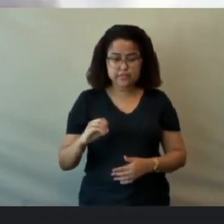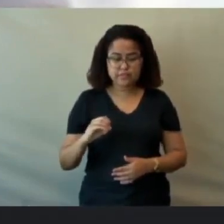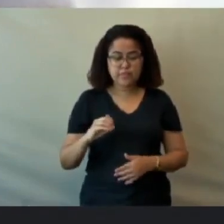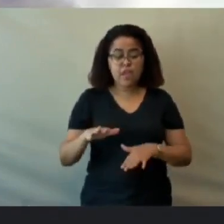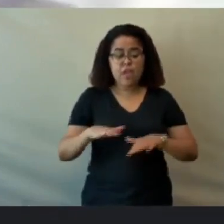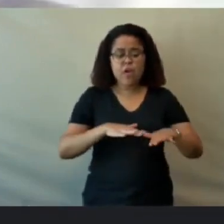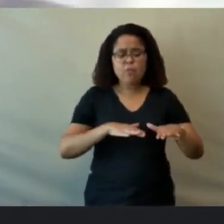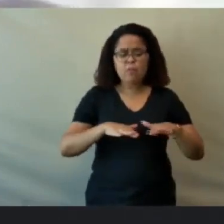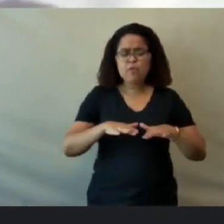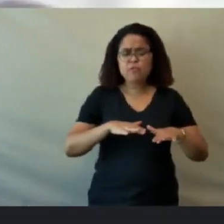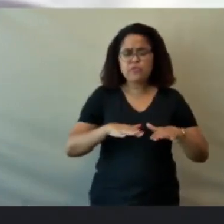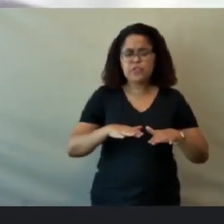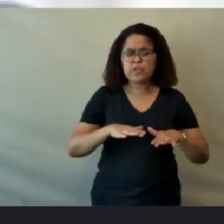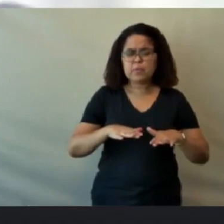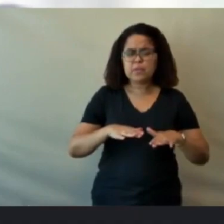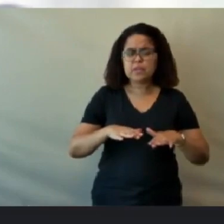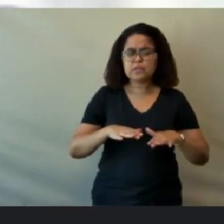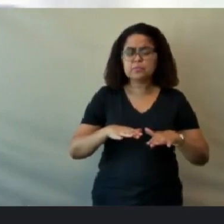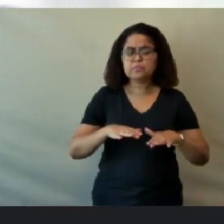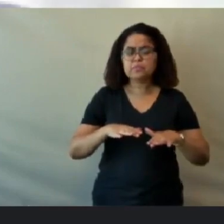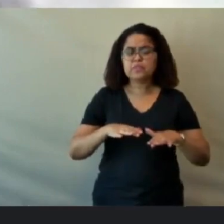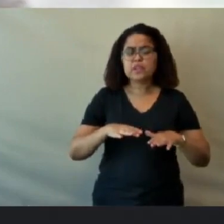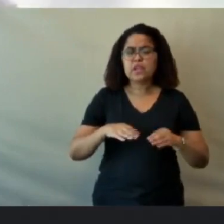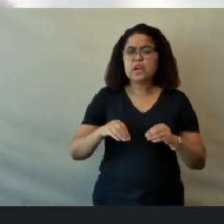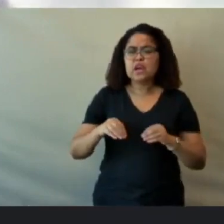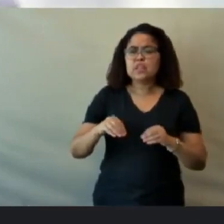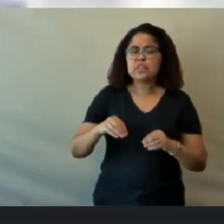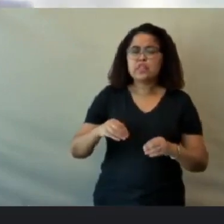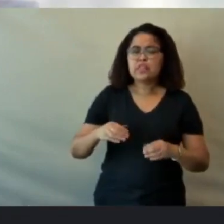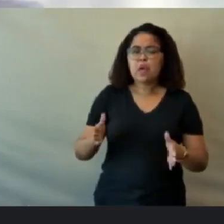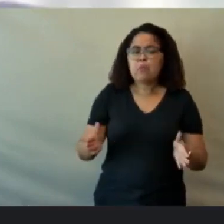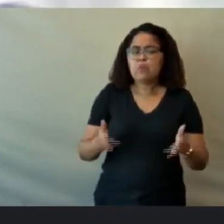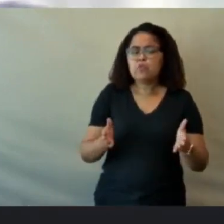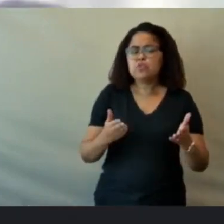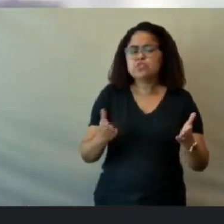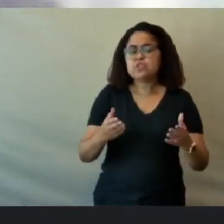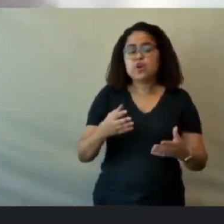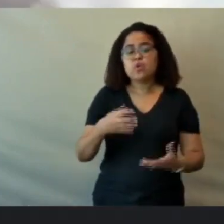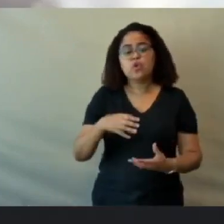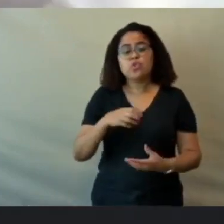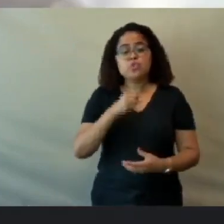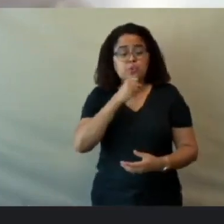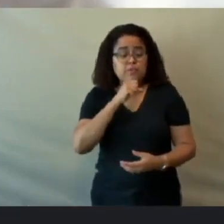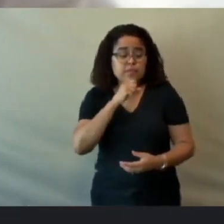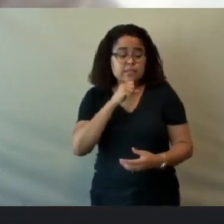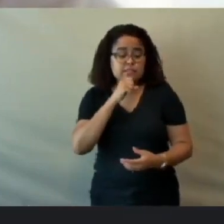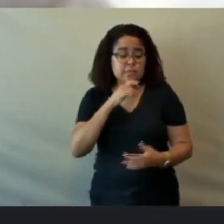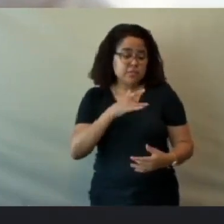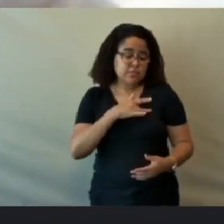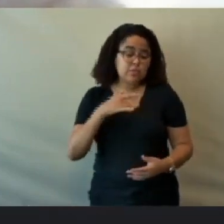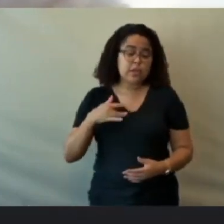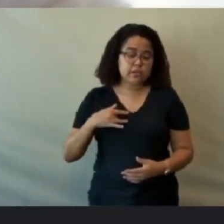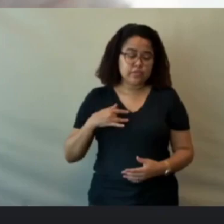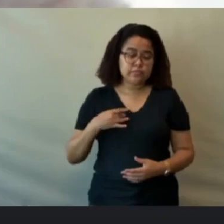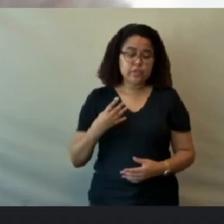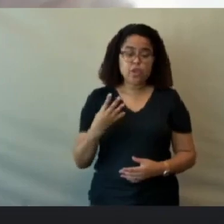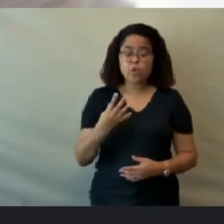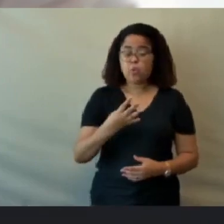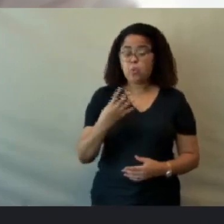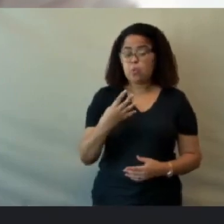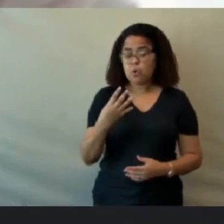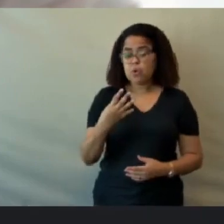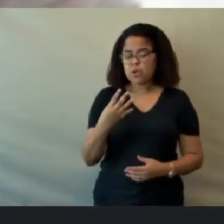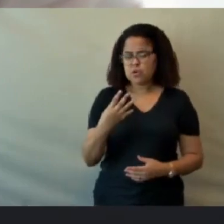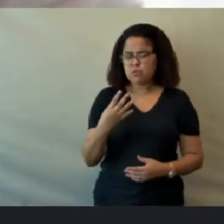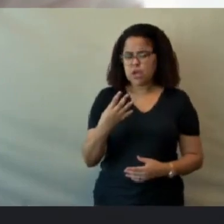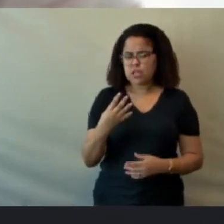sinergia na promoção do envelhecimento saudável e ele se baseia em quatro pilares o primeiro pilar é mudar a forma